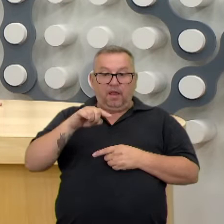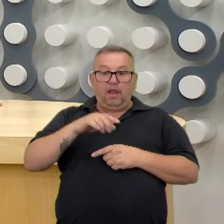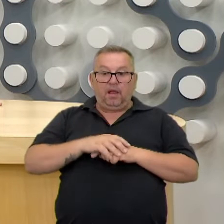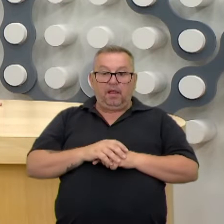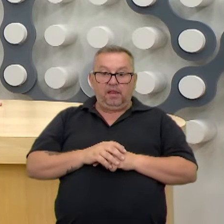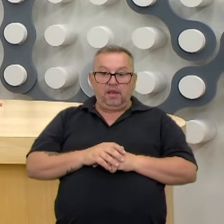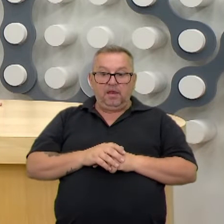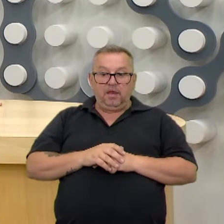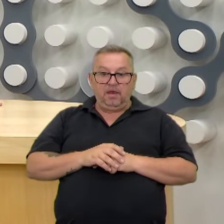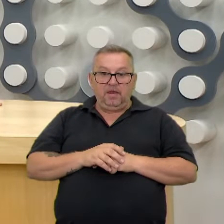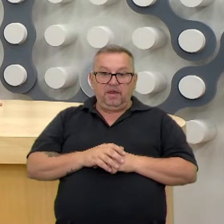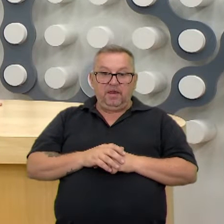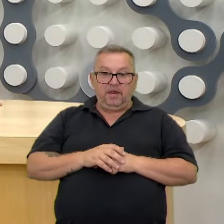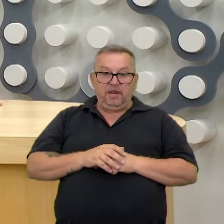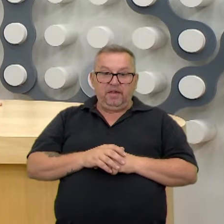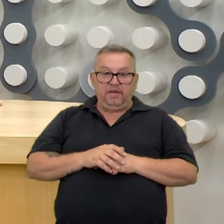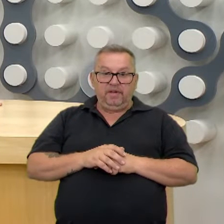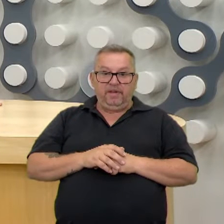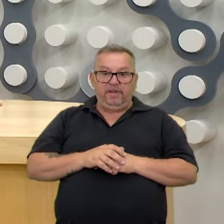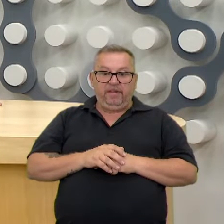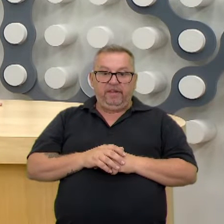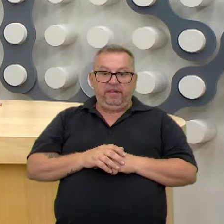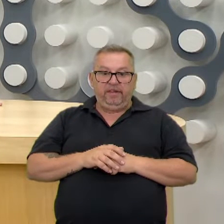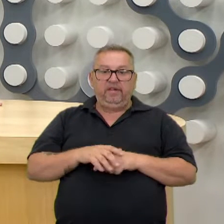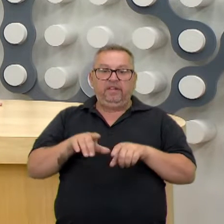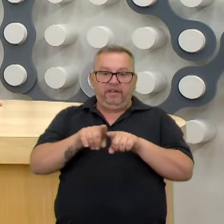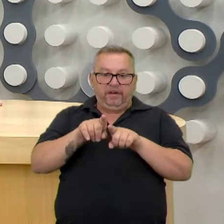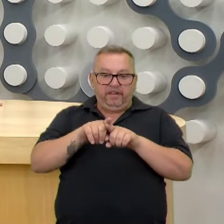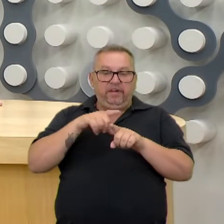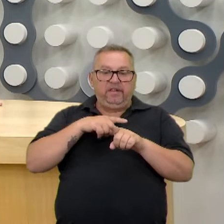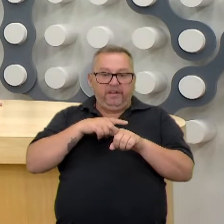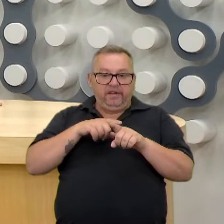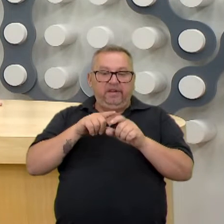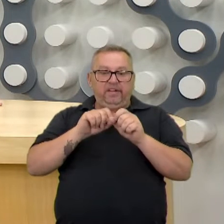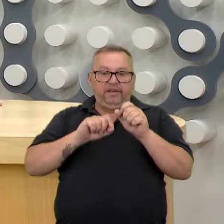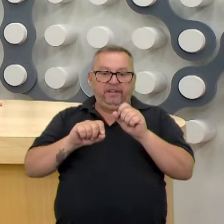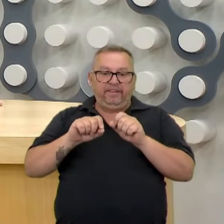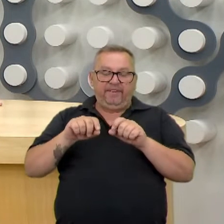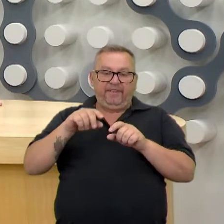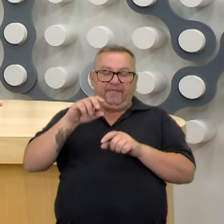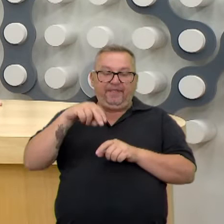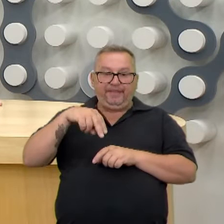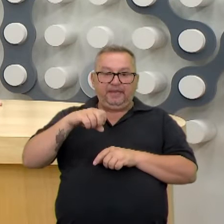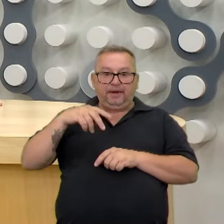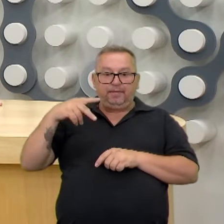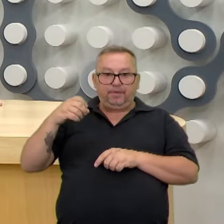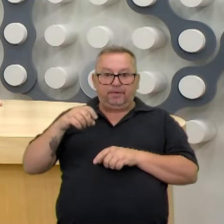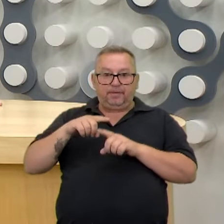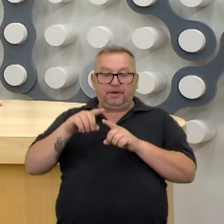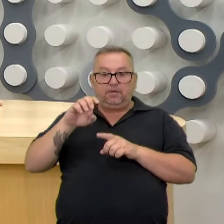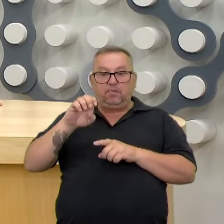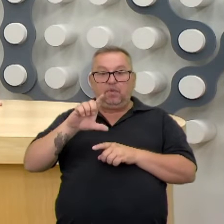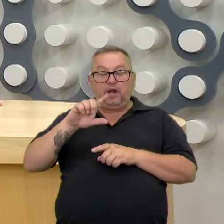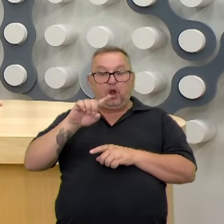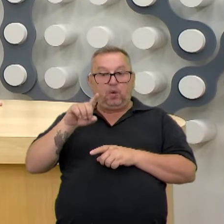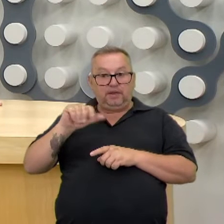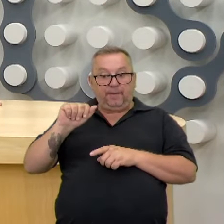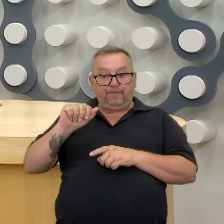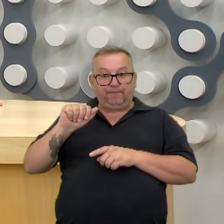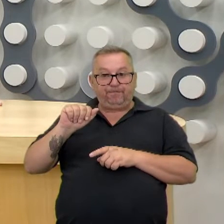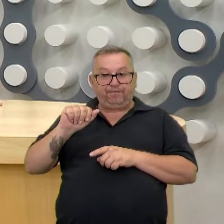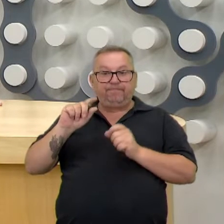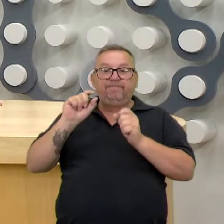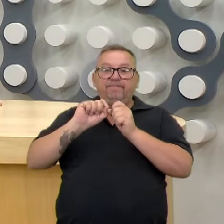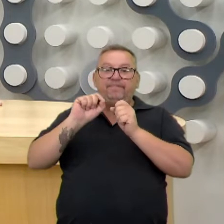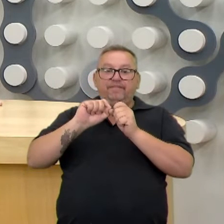né, chamado aí que tem aí a sua abreviação em NEPO, mas conhecido aí como Elza Bercó, é de produzir e